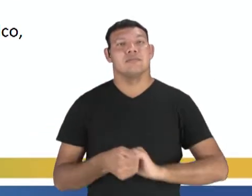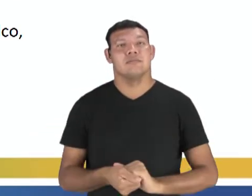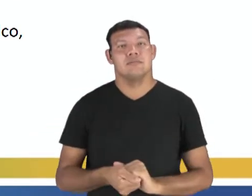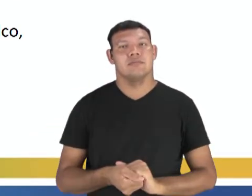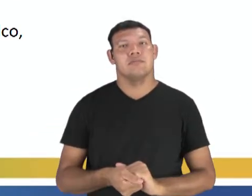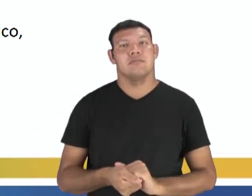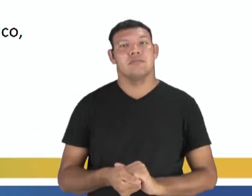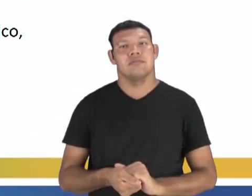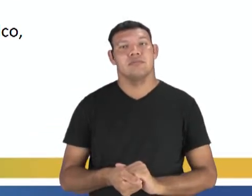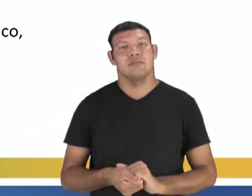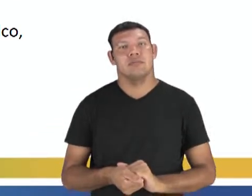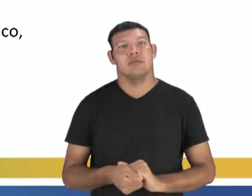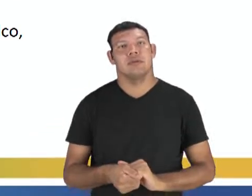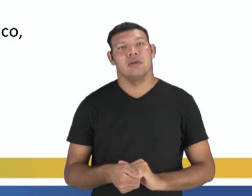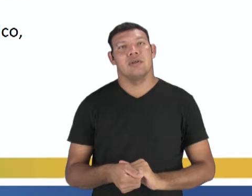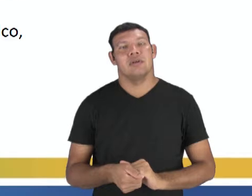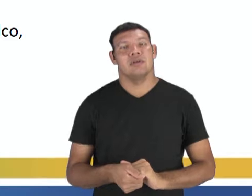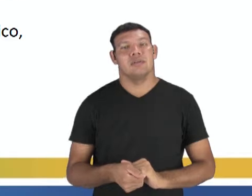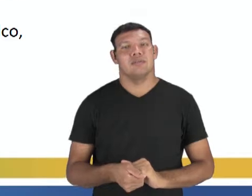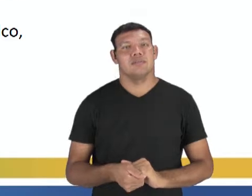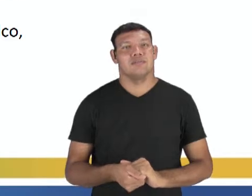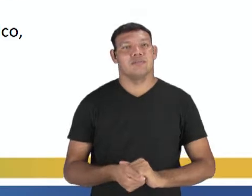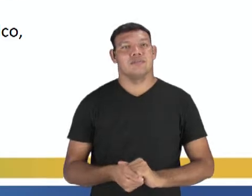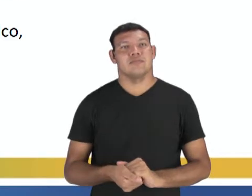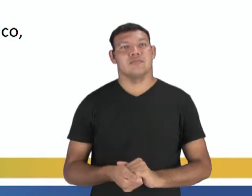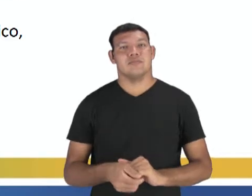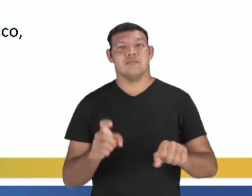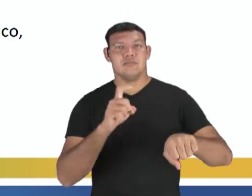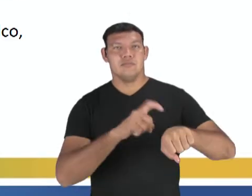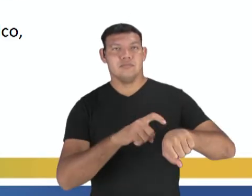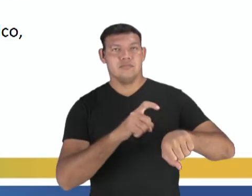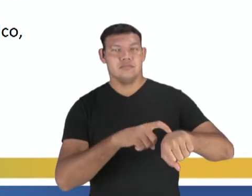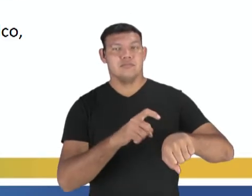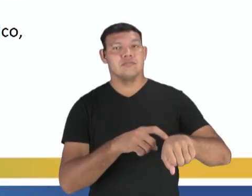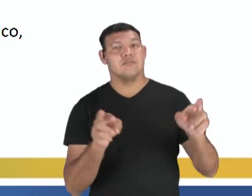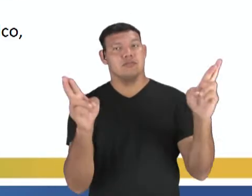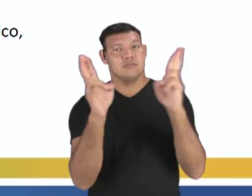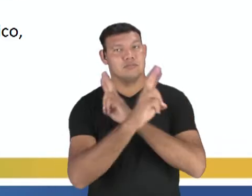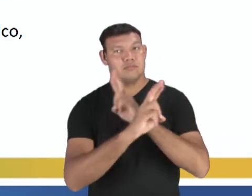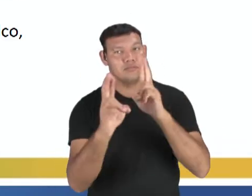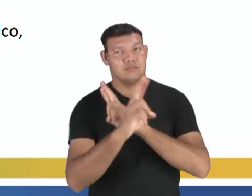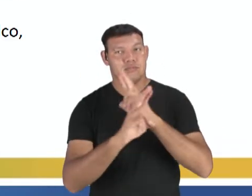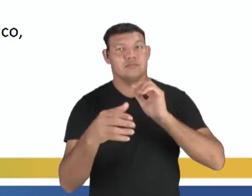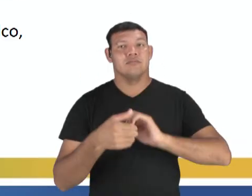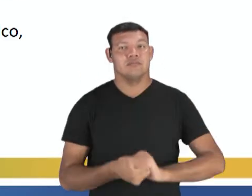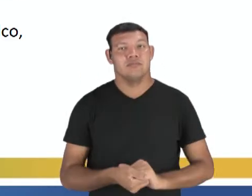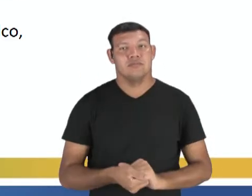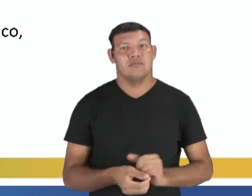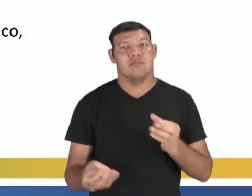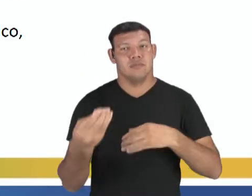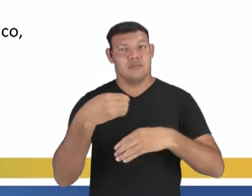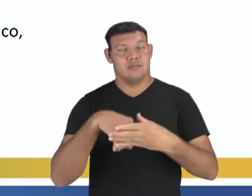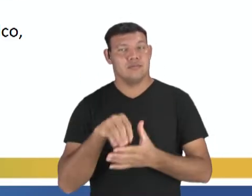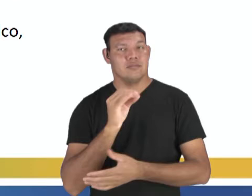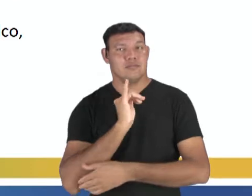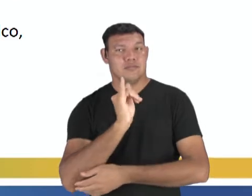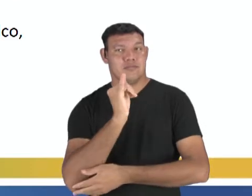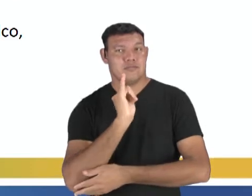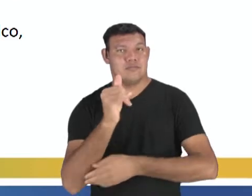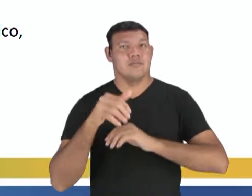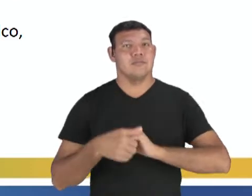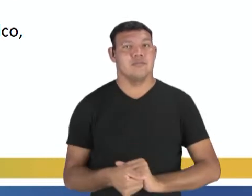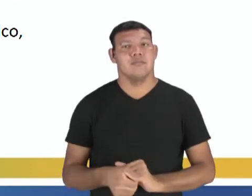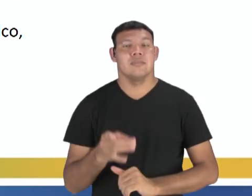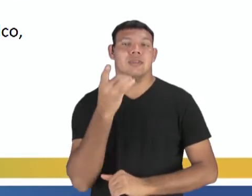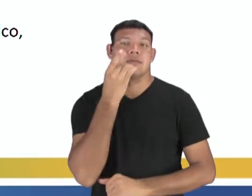secundários, adjuvantes e coadjuvantes. O tempo, que está relacionado com a marcação do tempo dentro da narrativa, por